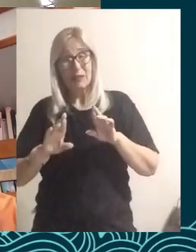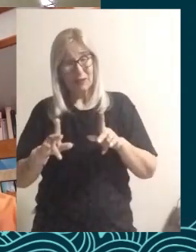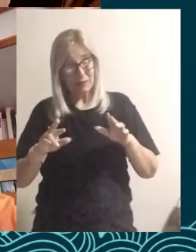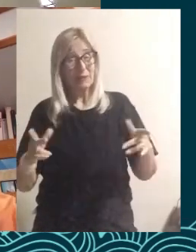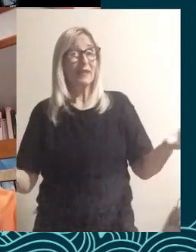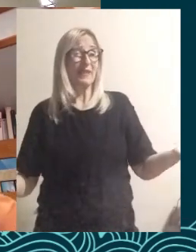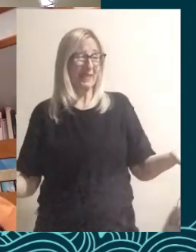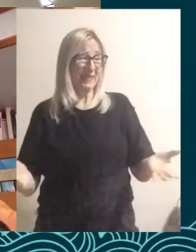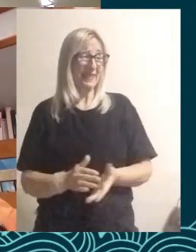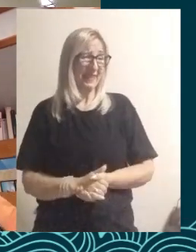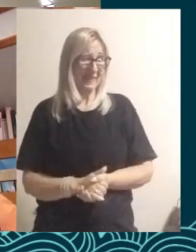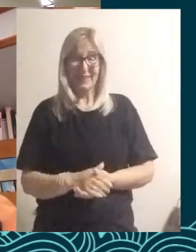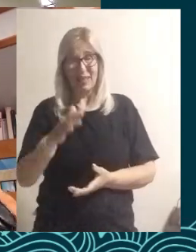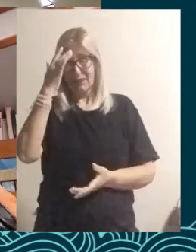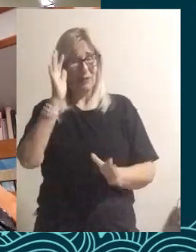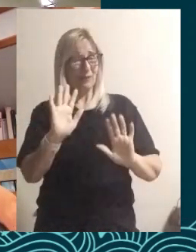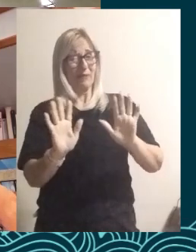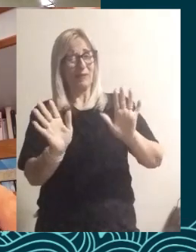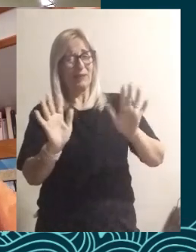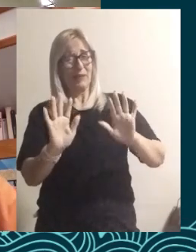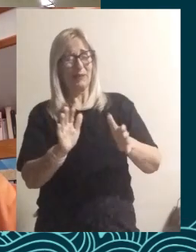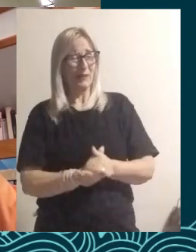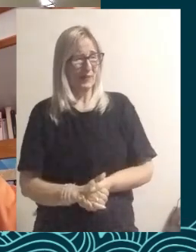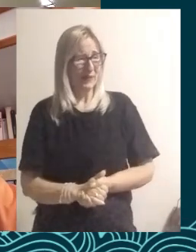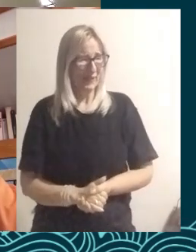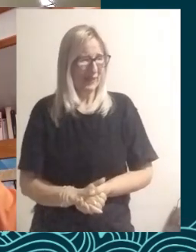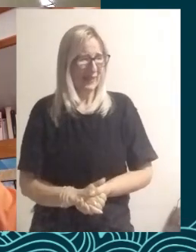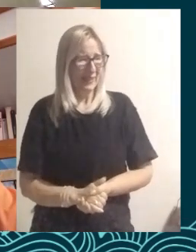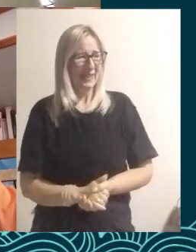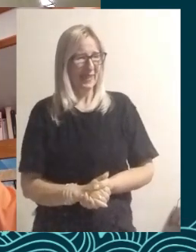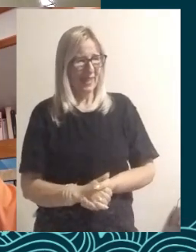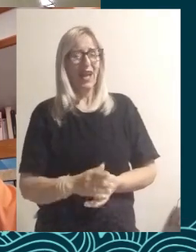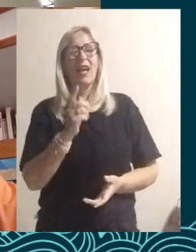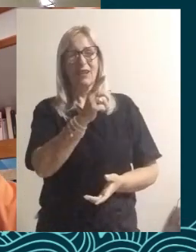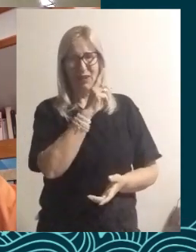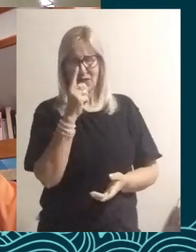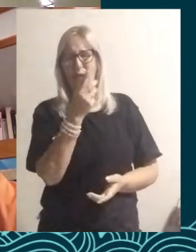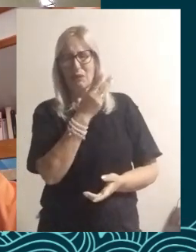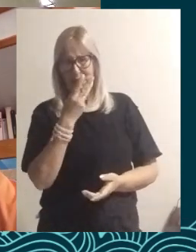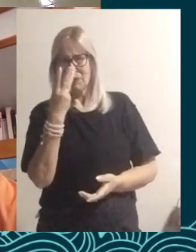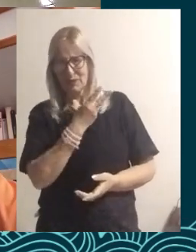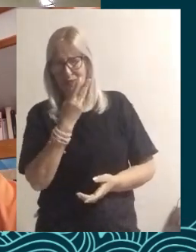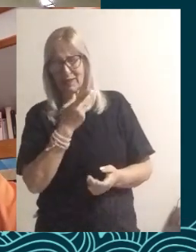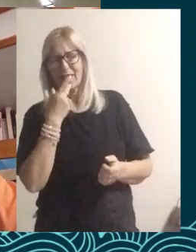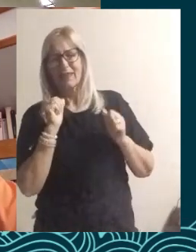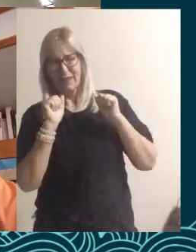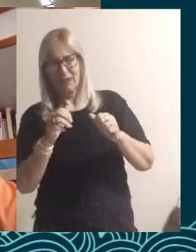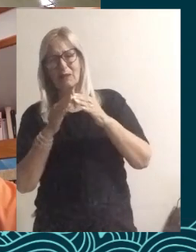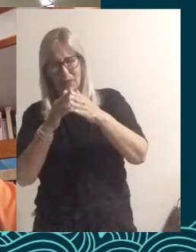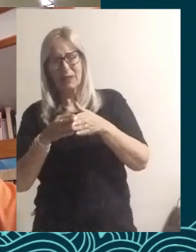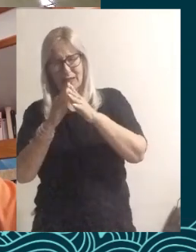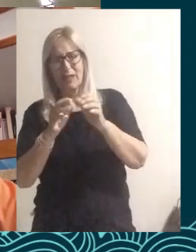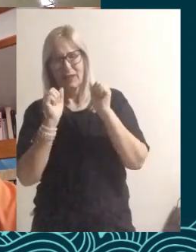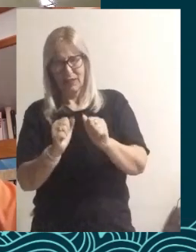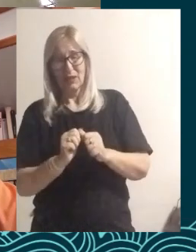que não tem explicação, que é diferente, que imagina, não. é. Qualquer uma de vocês daria conta, é